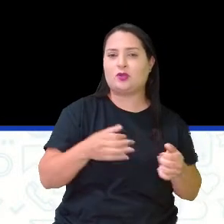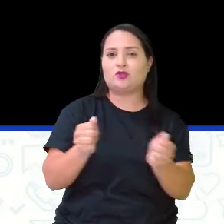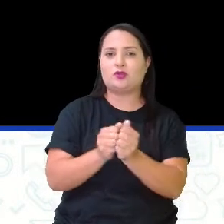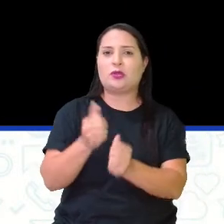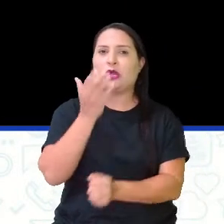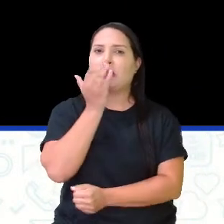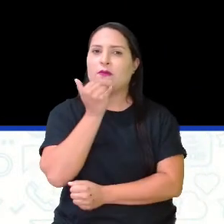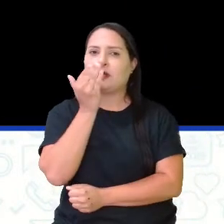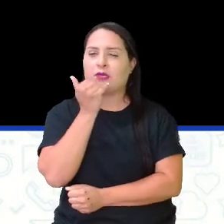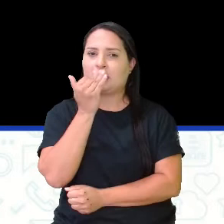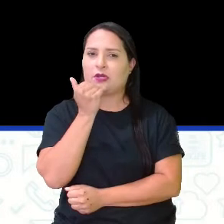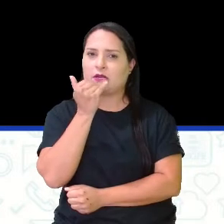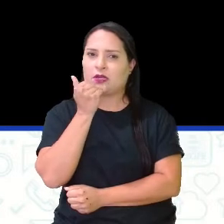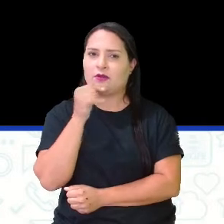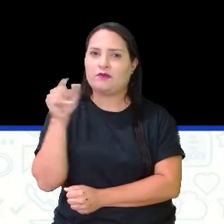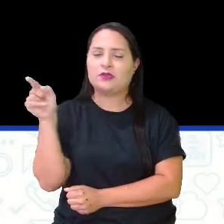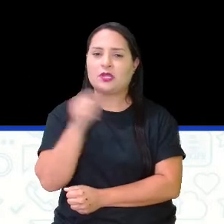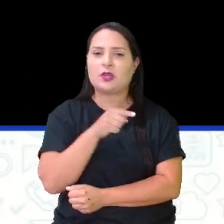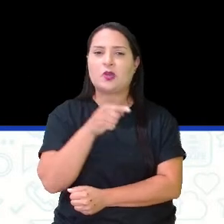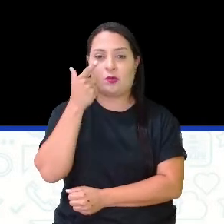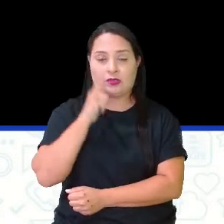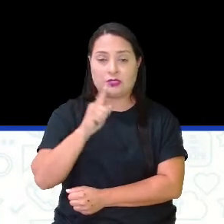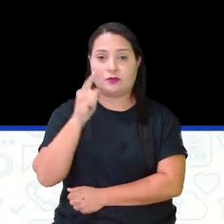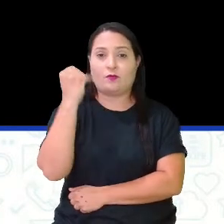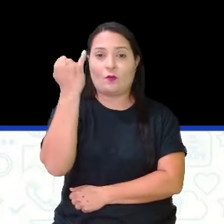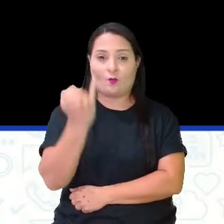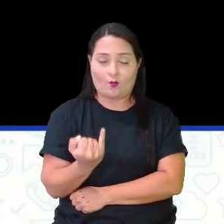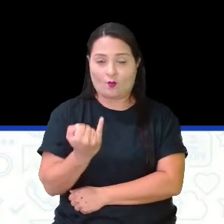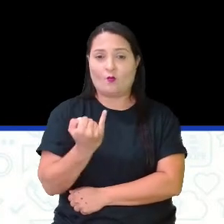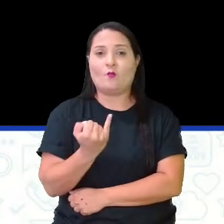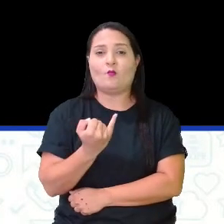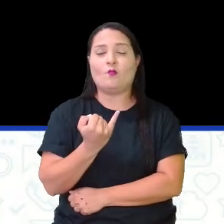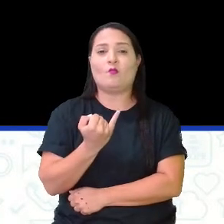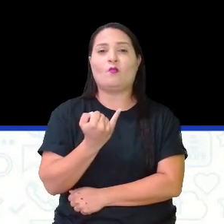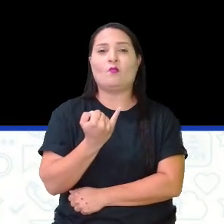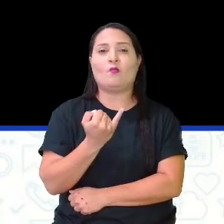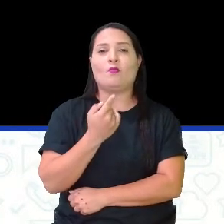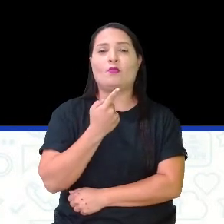de você conseguir emagrecer, né, para quem quer, para quem deseja,